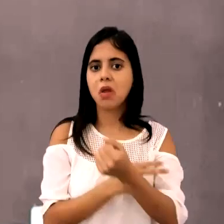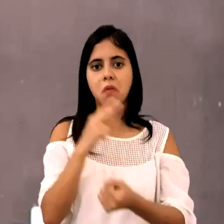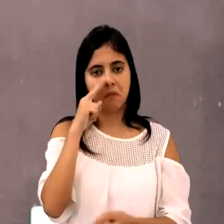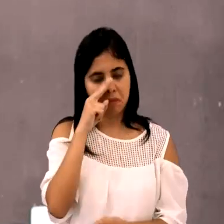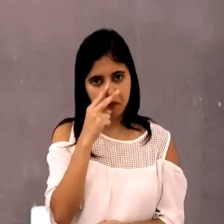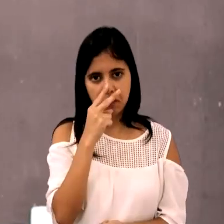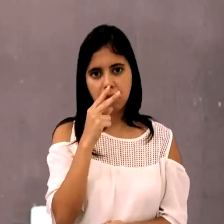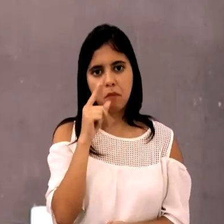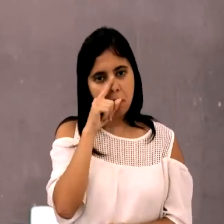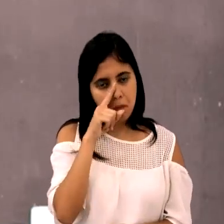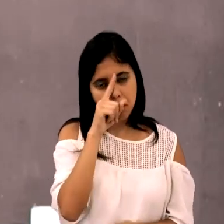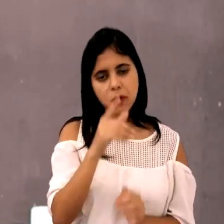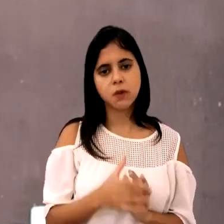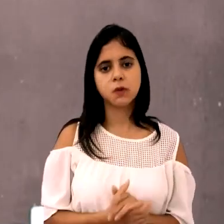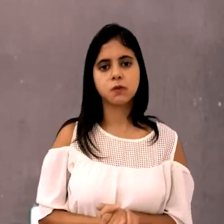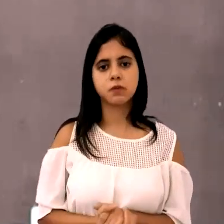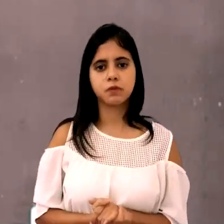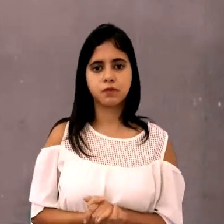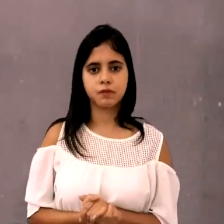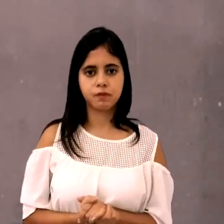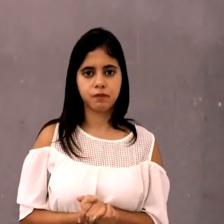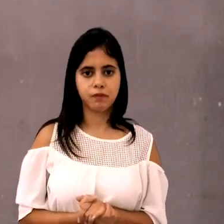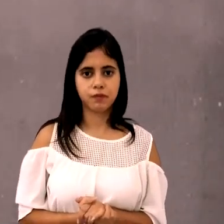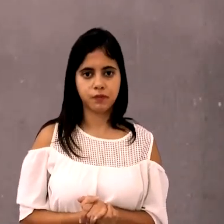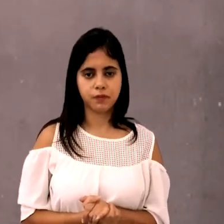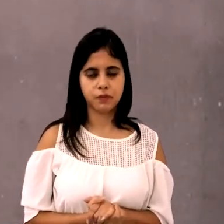jovem inexperiente e assustada realizar.